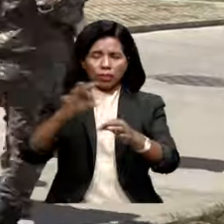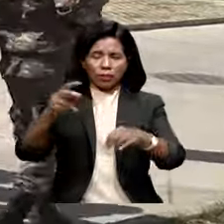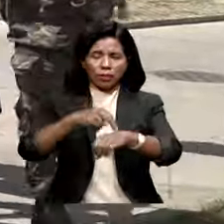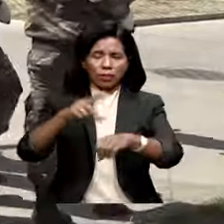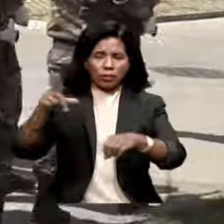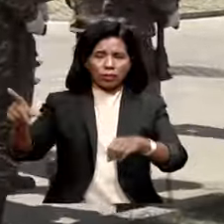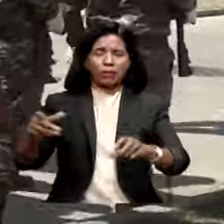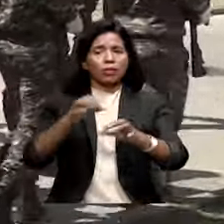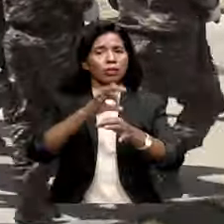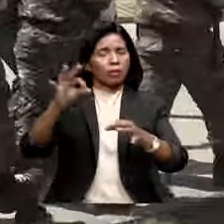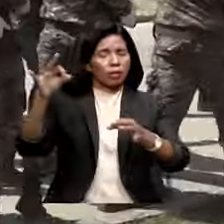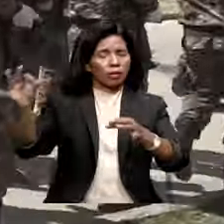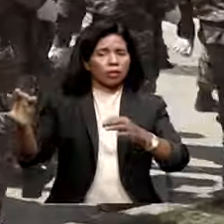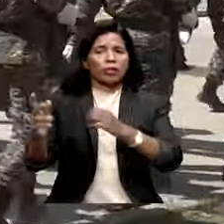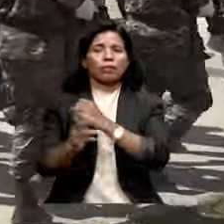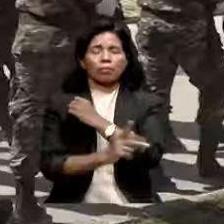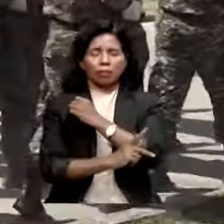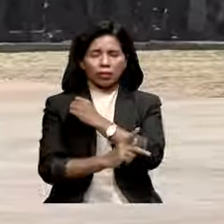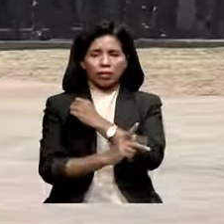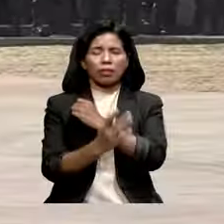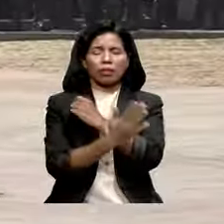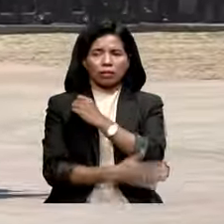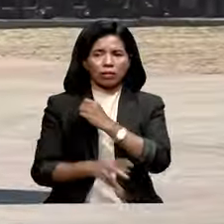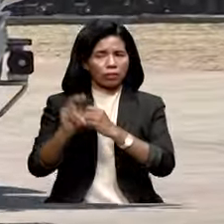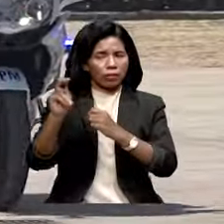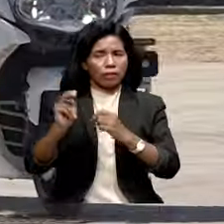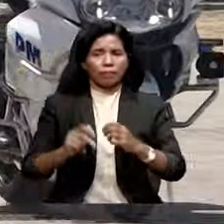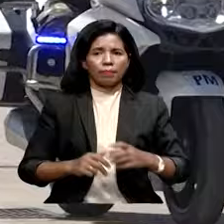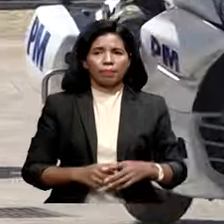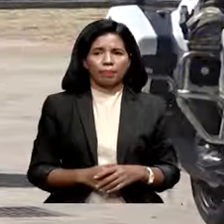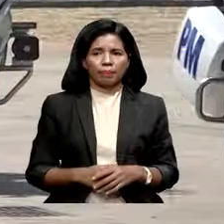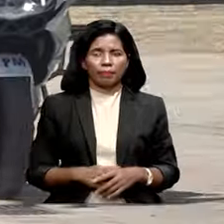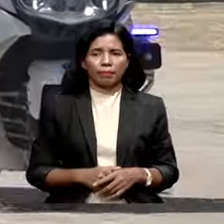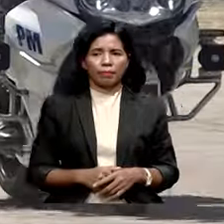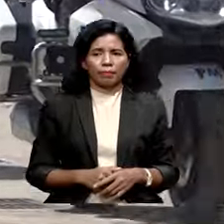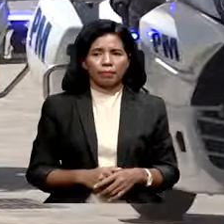nacionalismo no espírito patriotismo nian. Agostinho da Costa, Romaldo Neves, GMN.